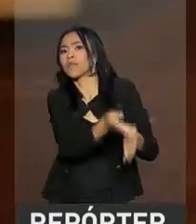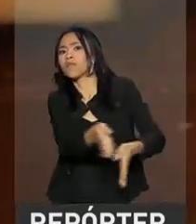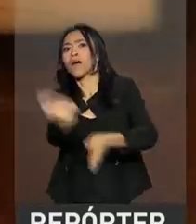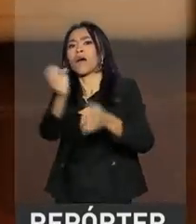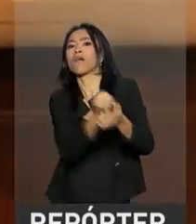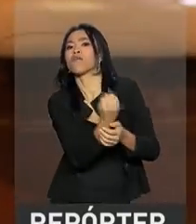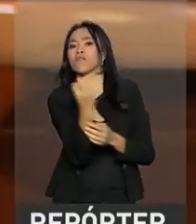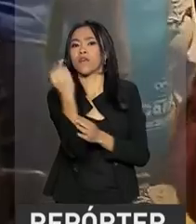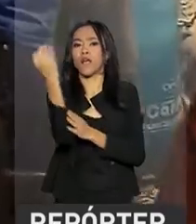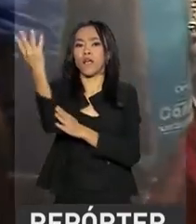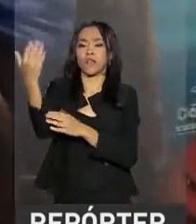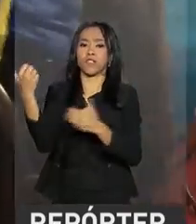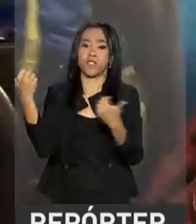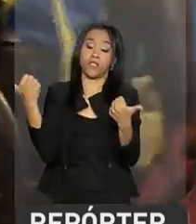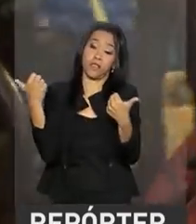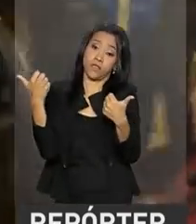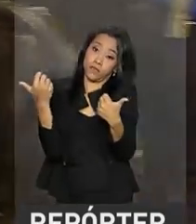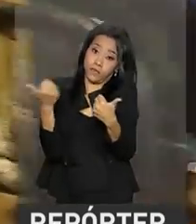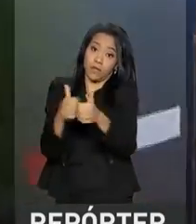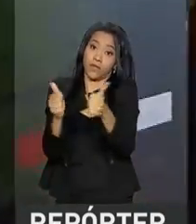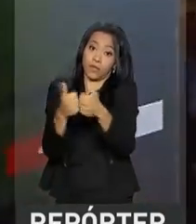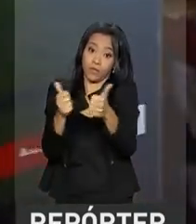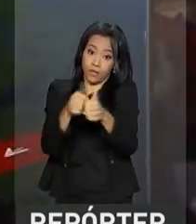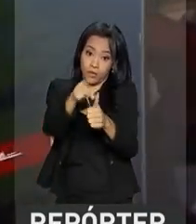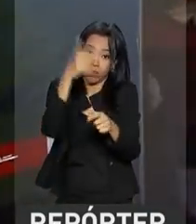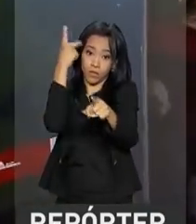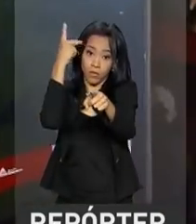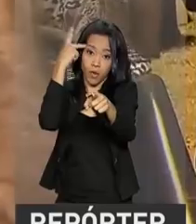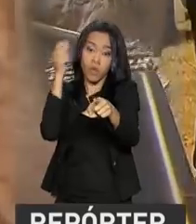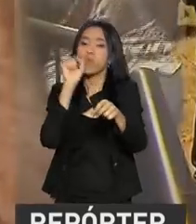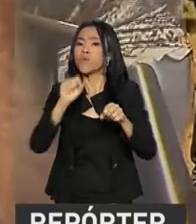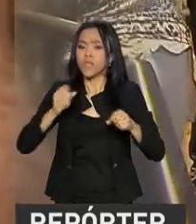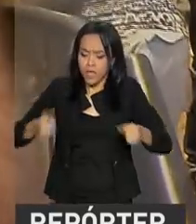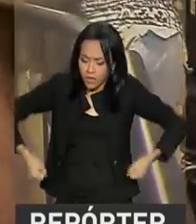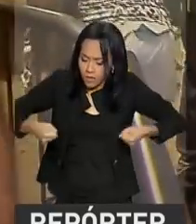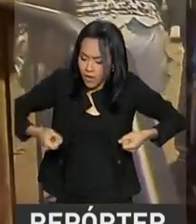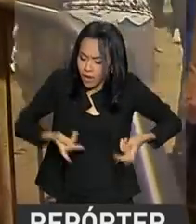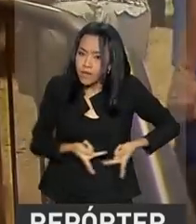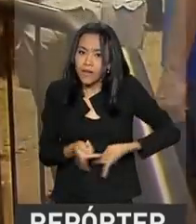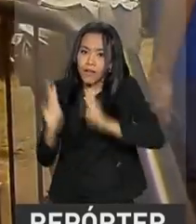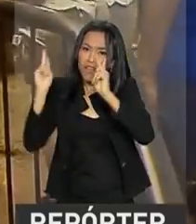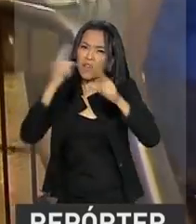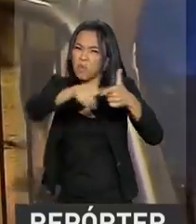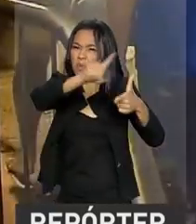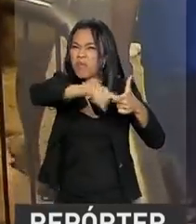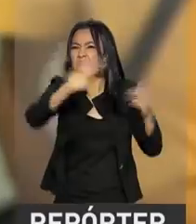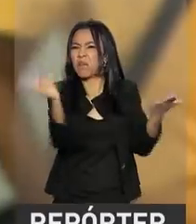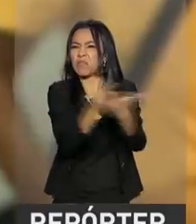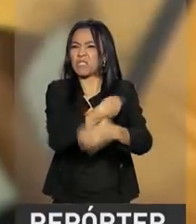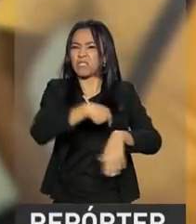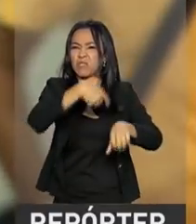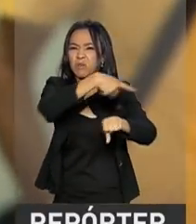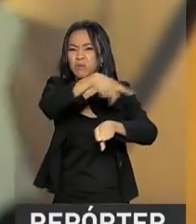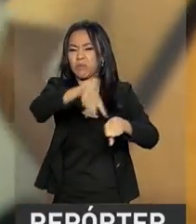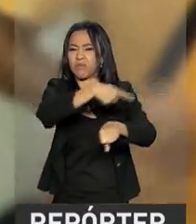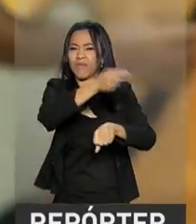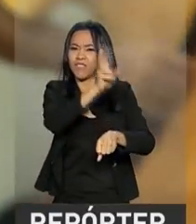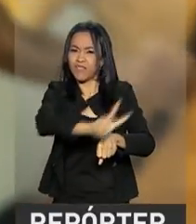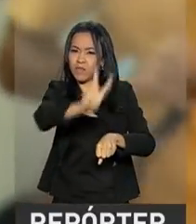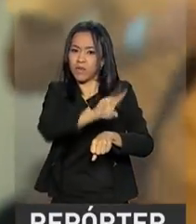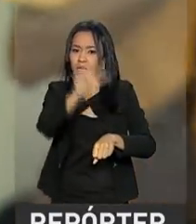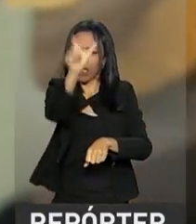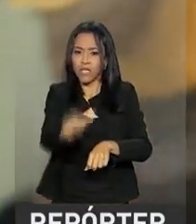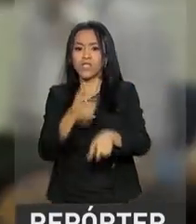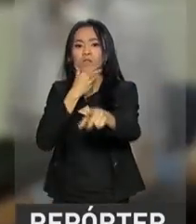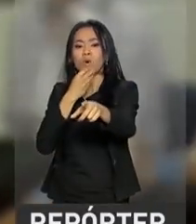Paulo. Nas malas, o que conseguiram levar do país natal, em crise econômica e política. Osvaldo, de